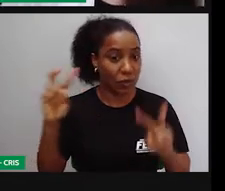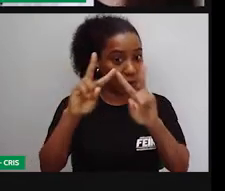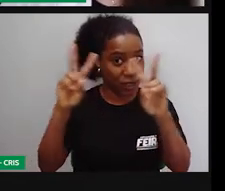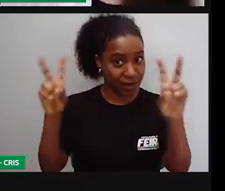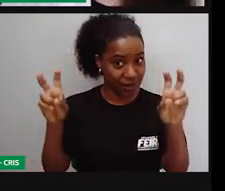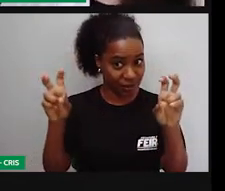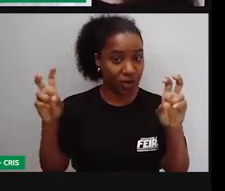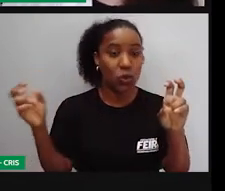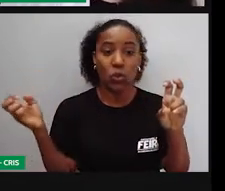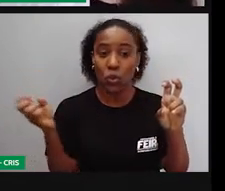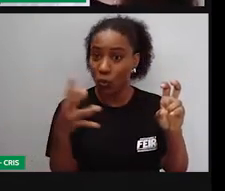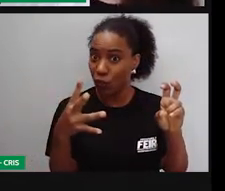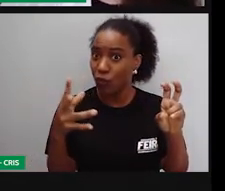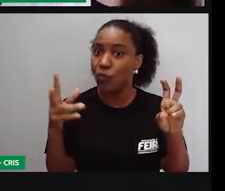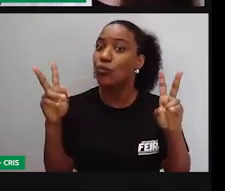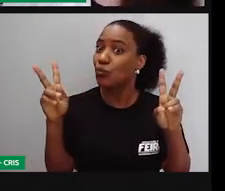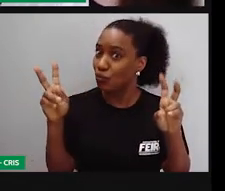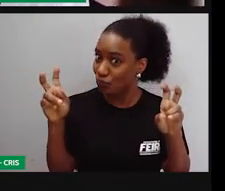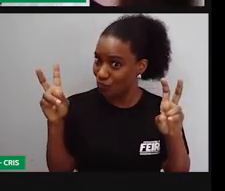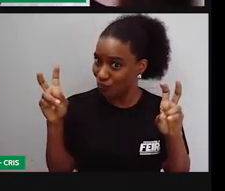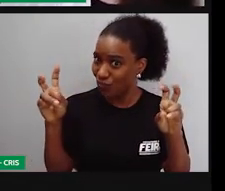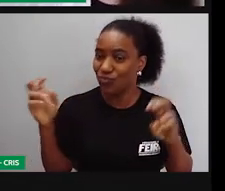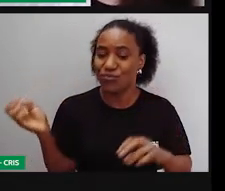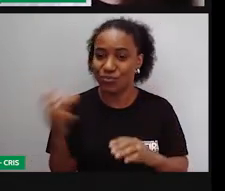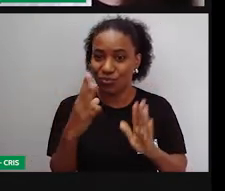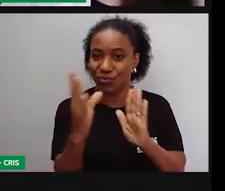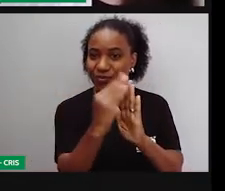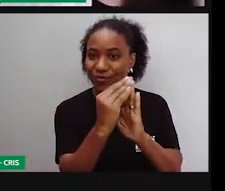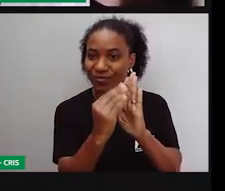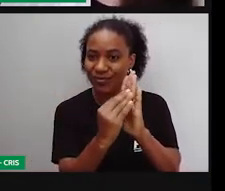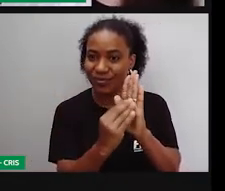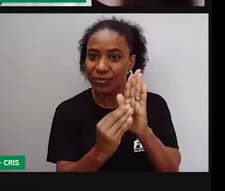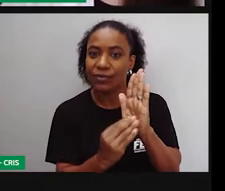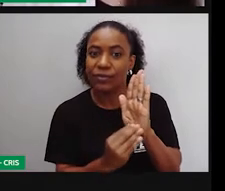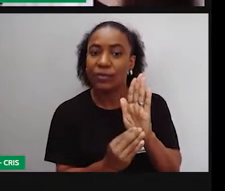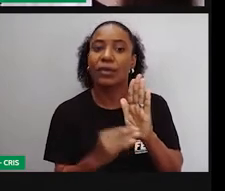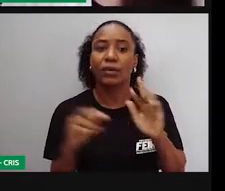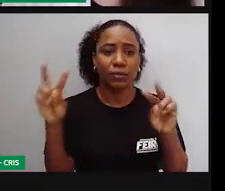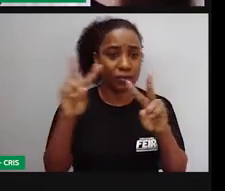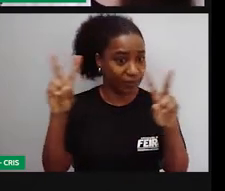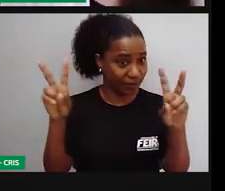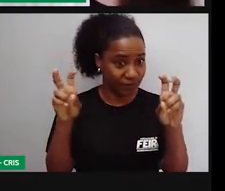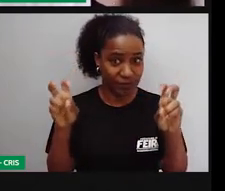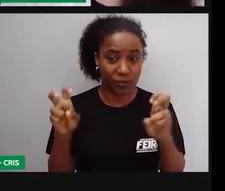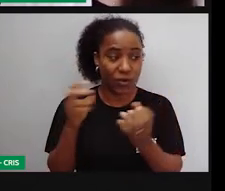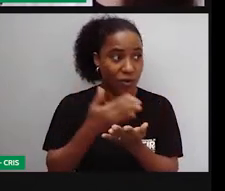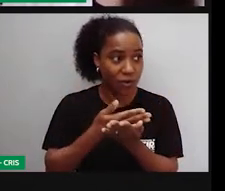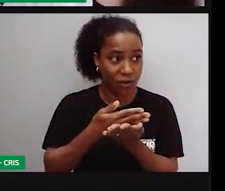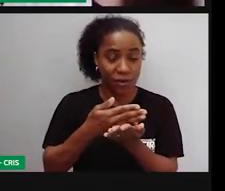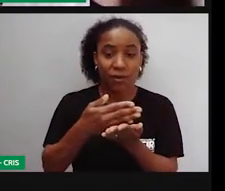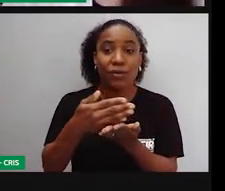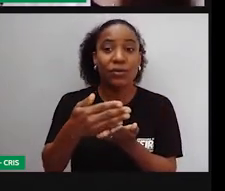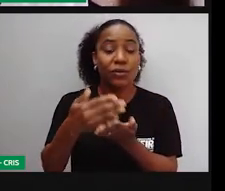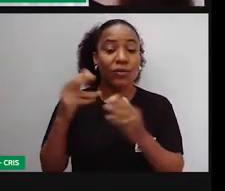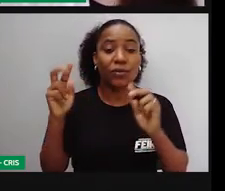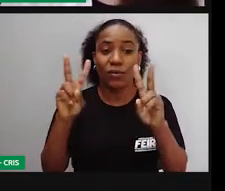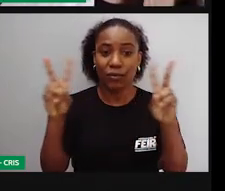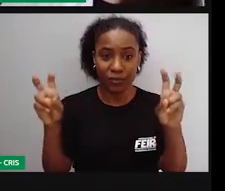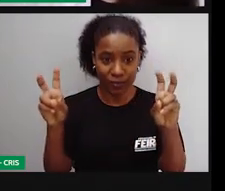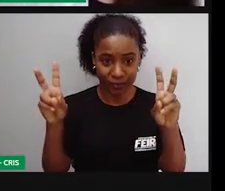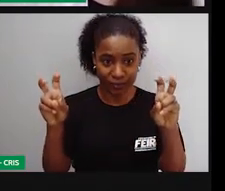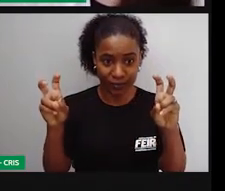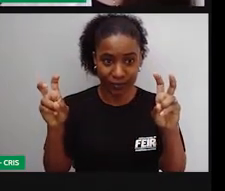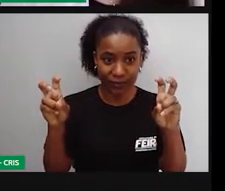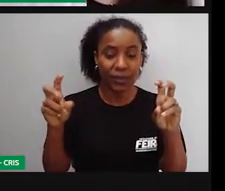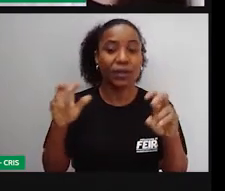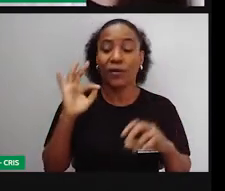vocês, um conteúdo novo, uma introdução a um conteúdo que vocês vão ter